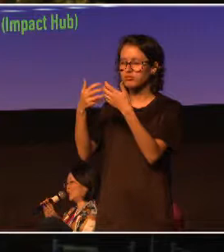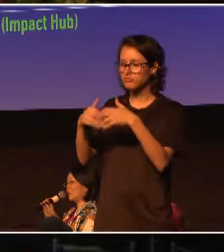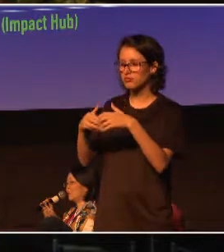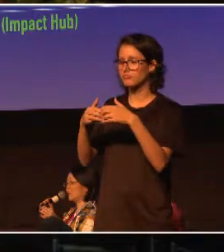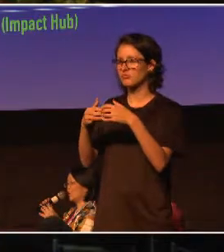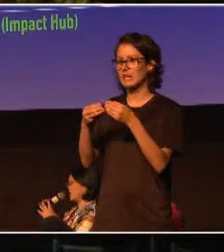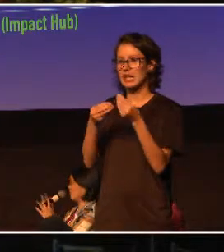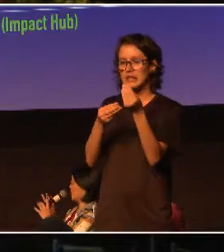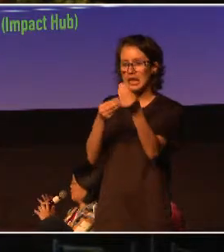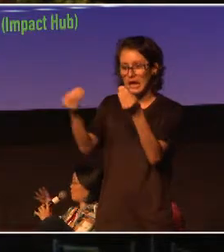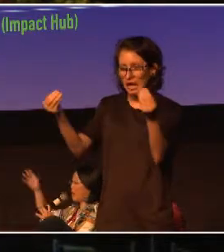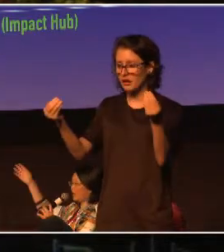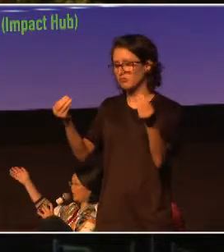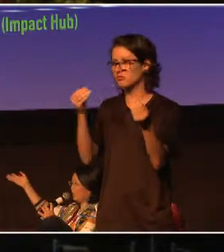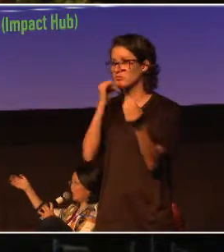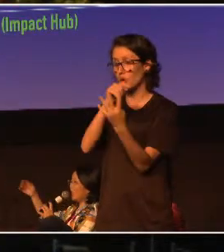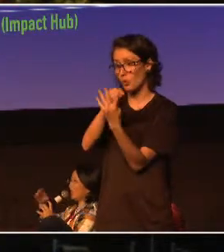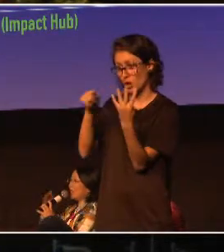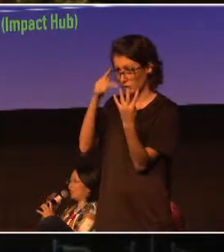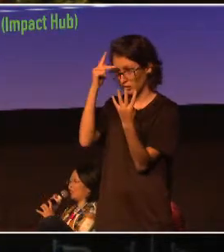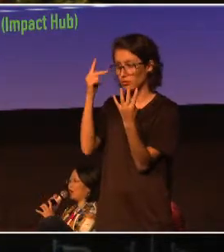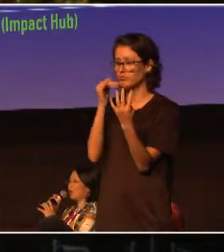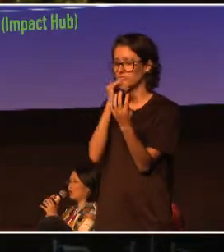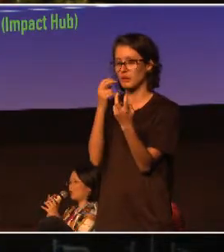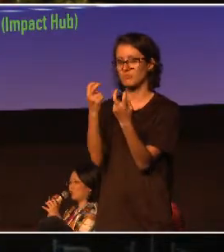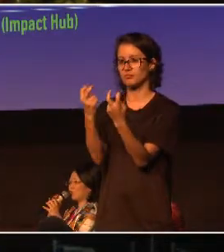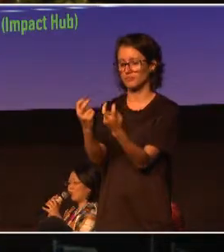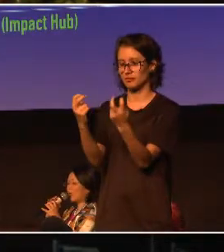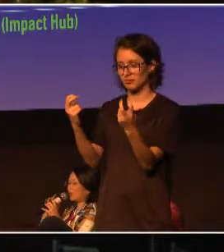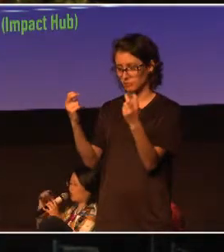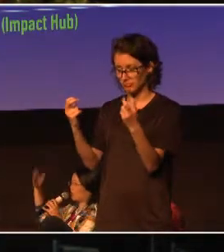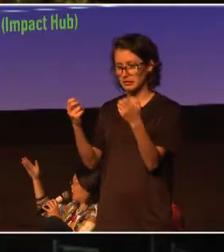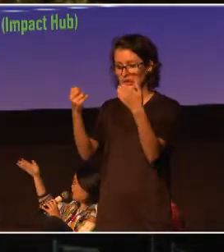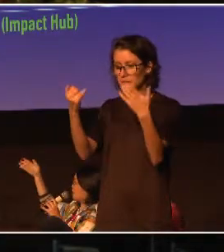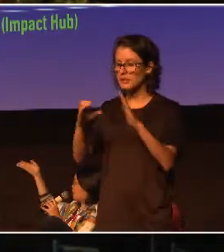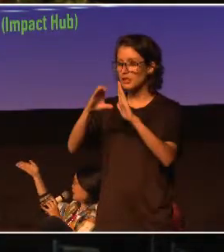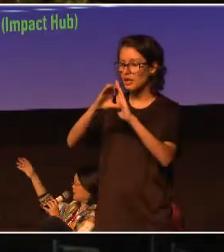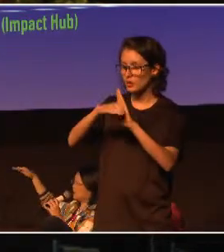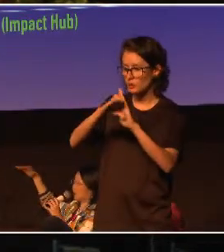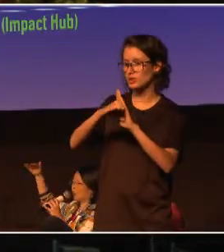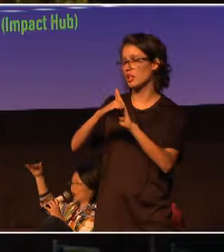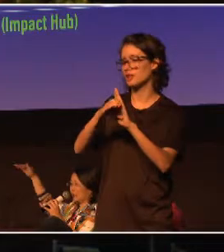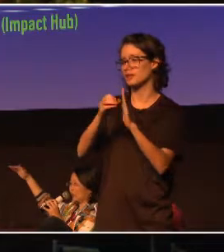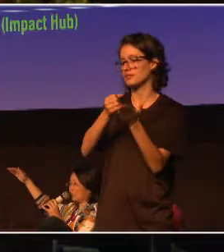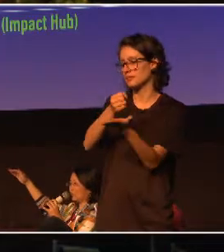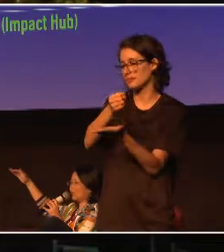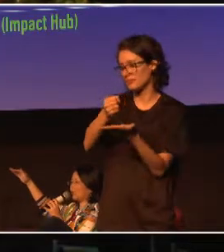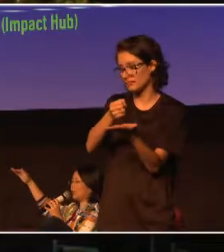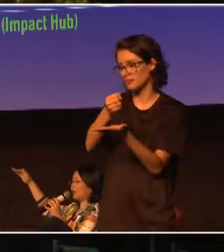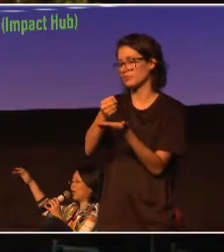de participantes, que seriam 4. E a gente fala dos conceitos básicos, que aí é falar, né,